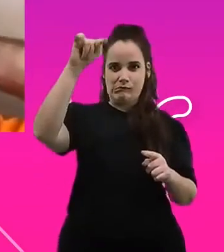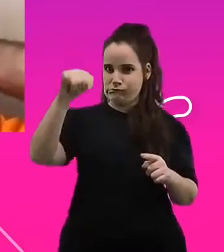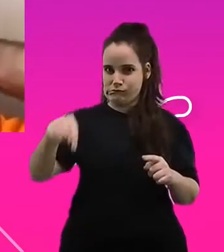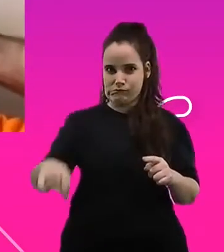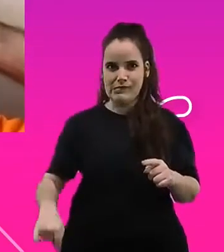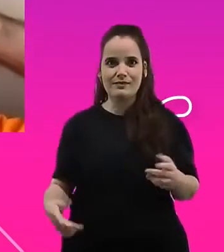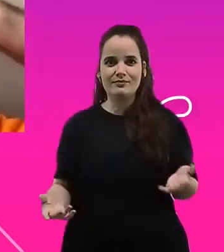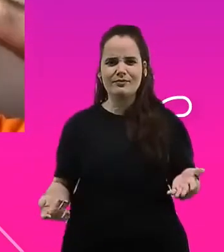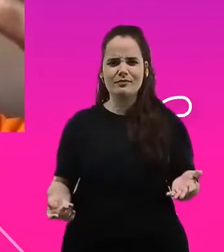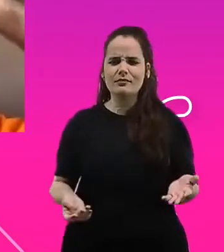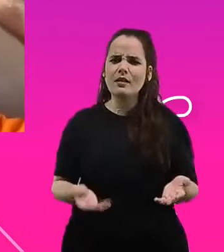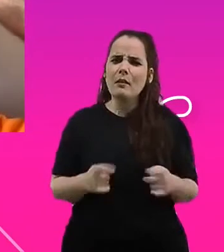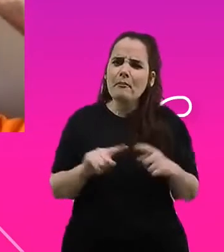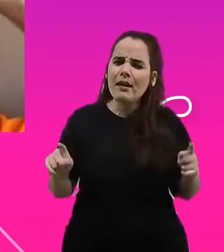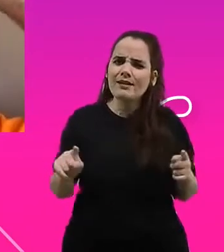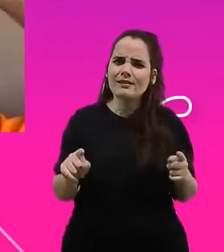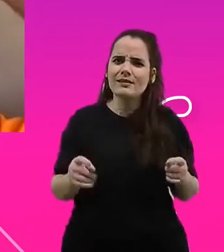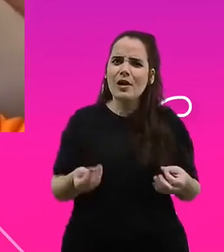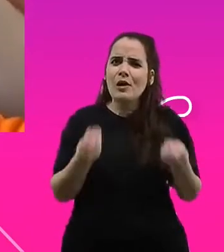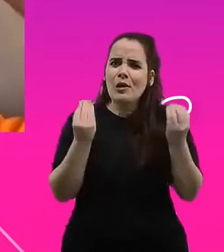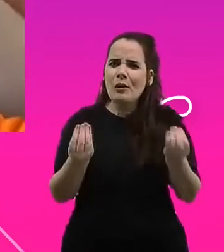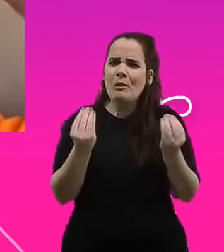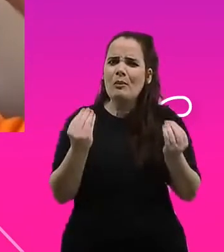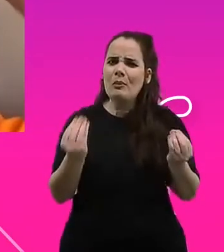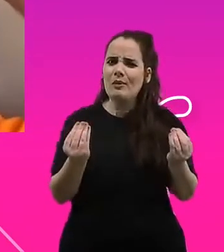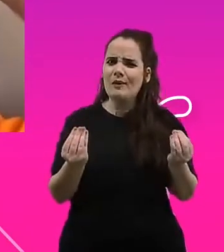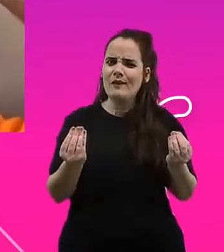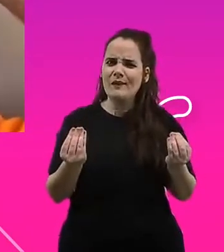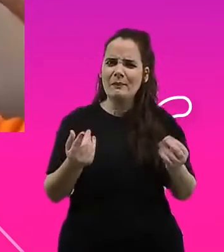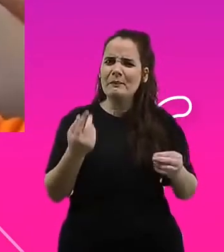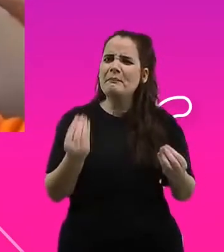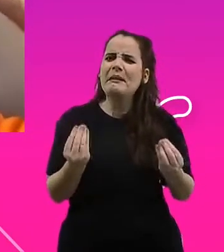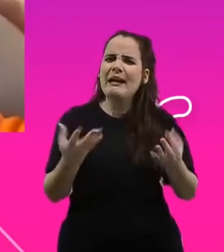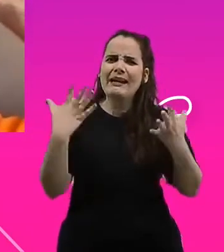que começou essa falácia? A gente tem que questionar primeiro,